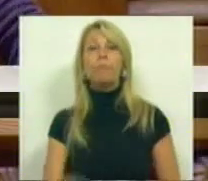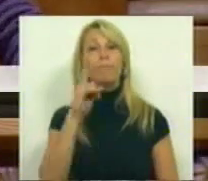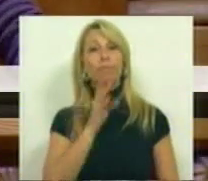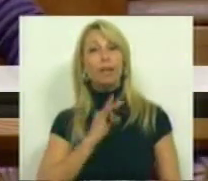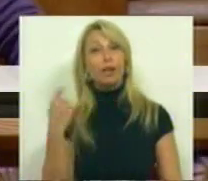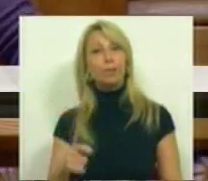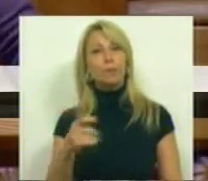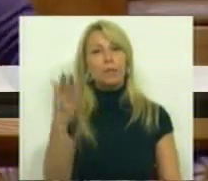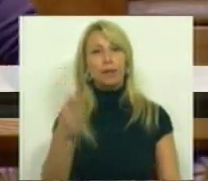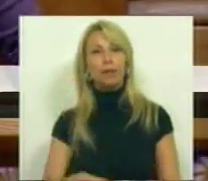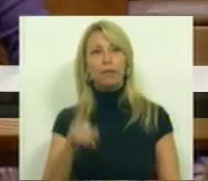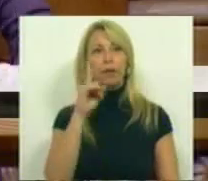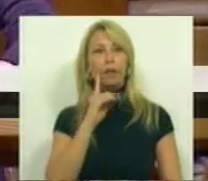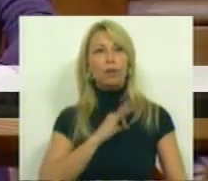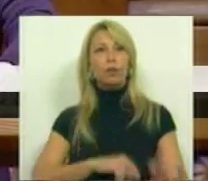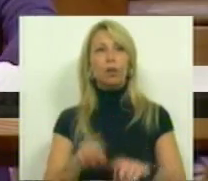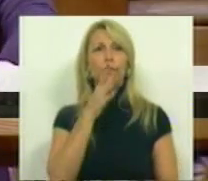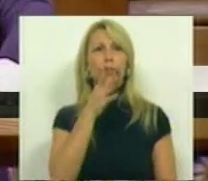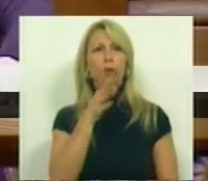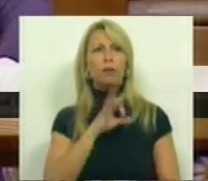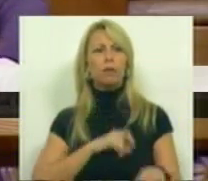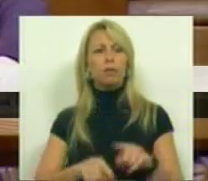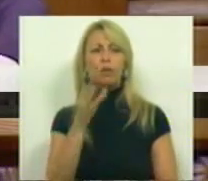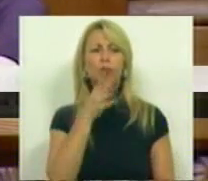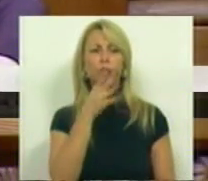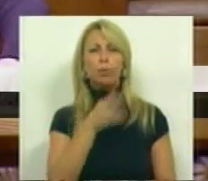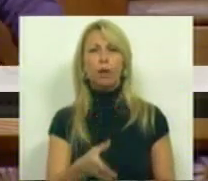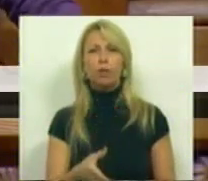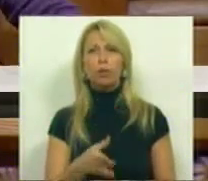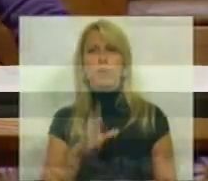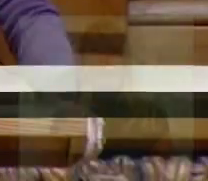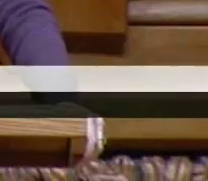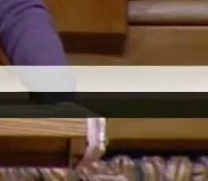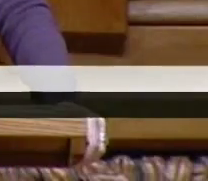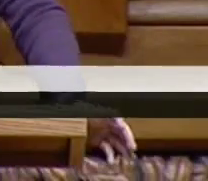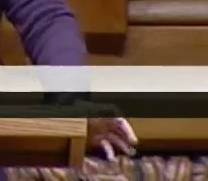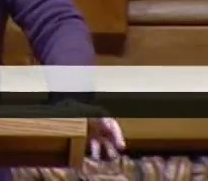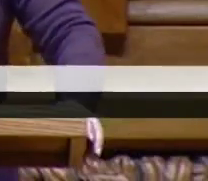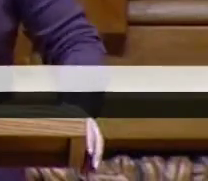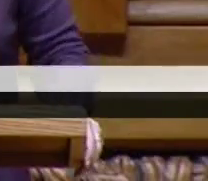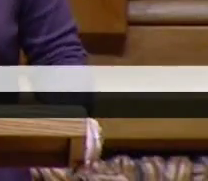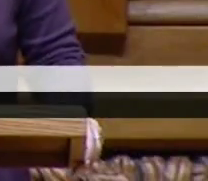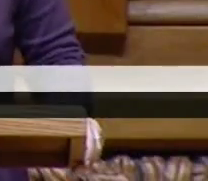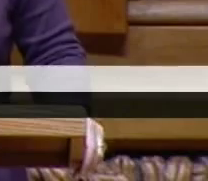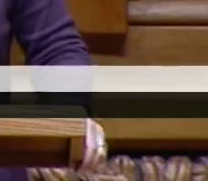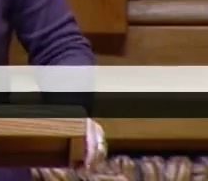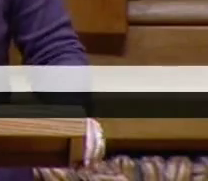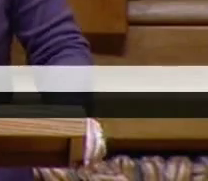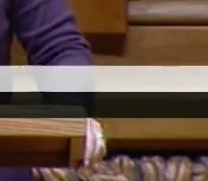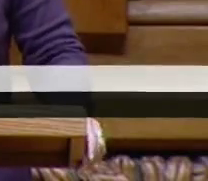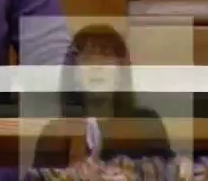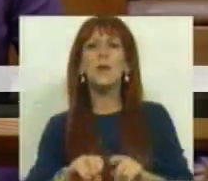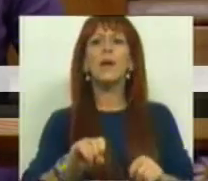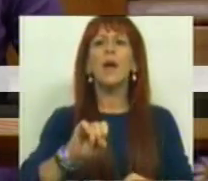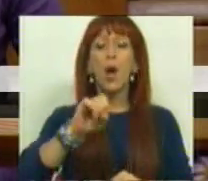Senhora Presidente, senhoras deputadas, senhores deputados, o Primeiro-Ministro fez o seu discurso de Natal aos portugueses,